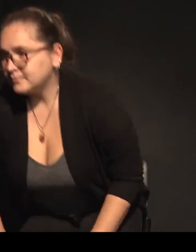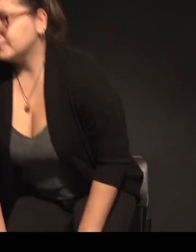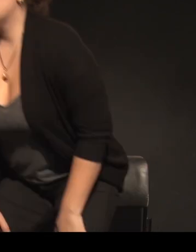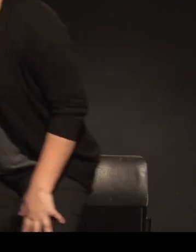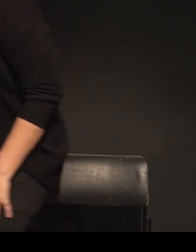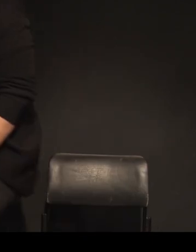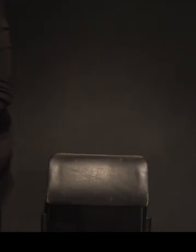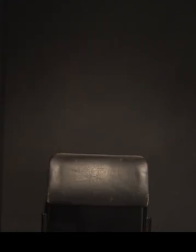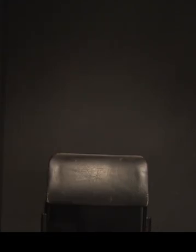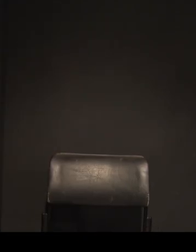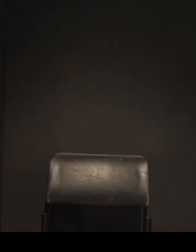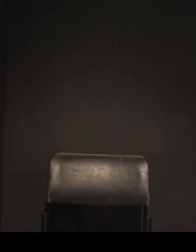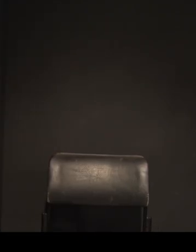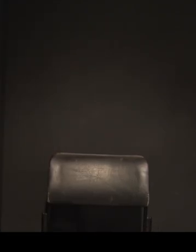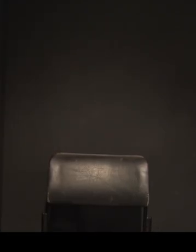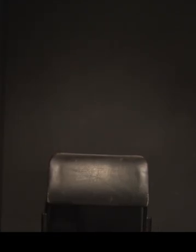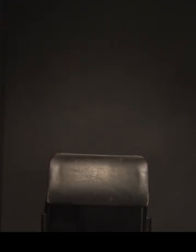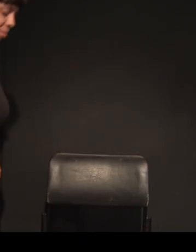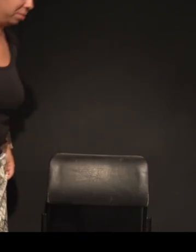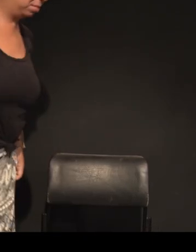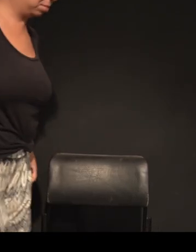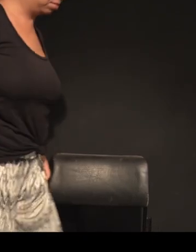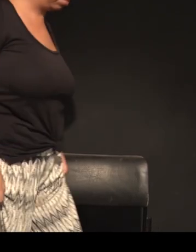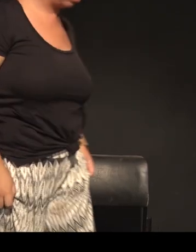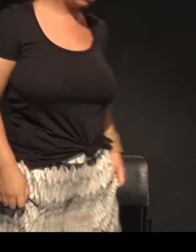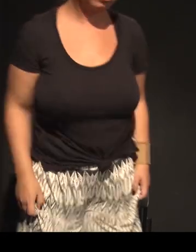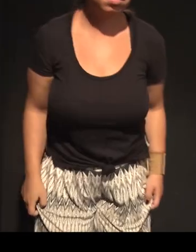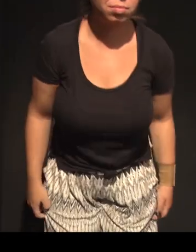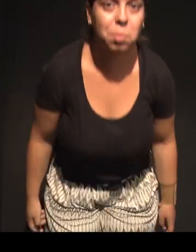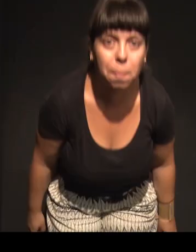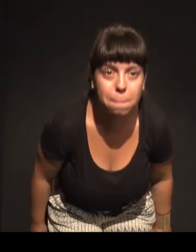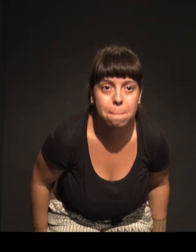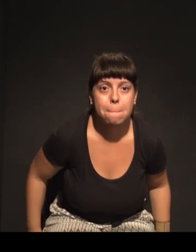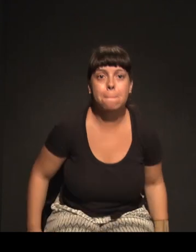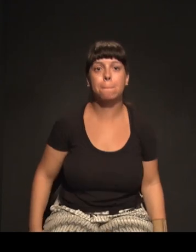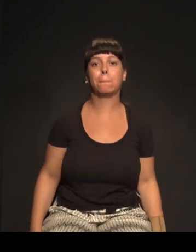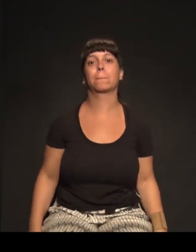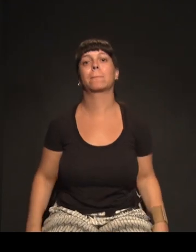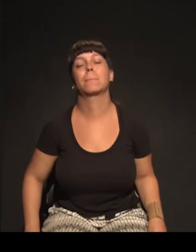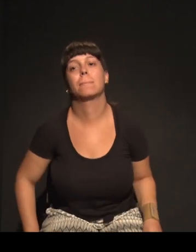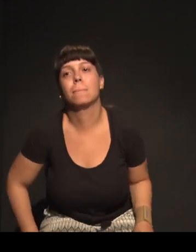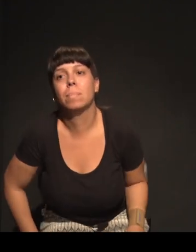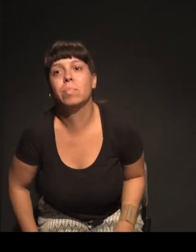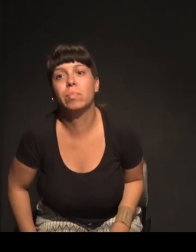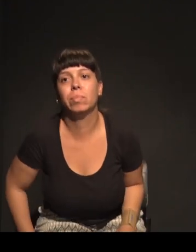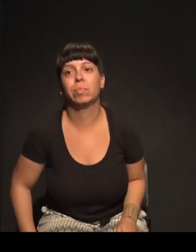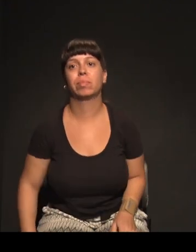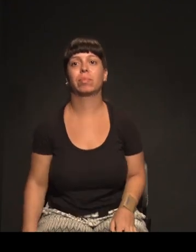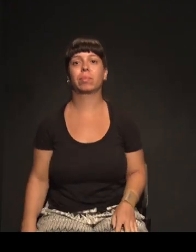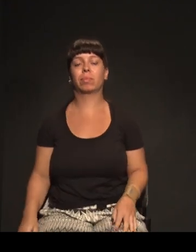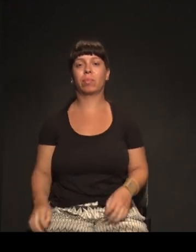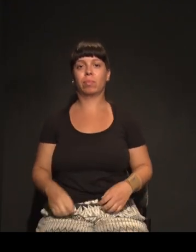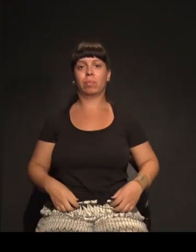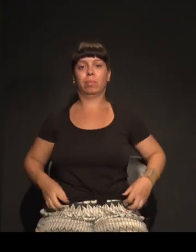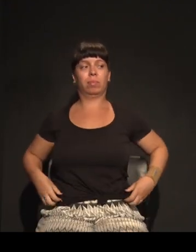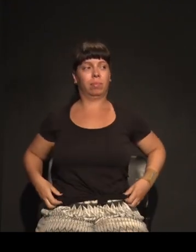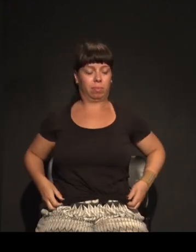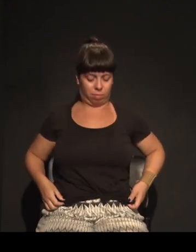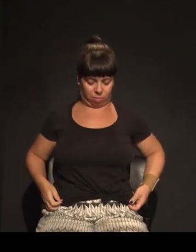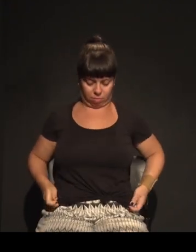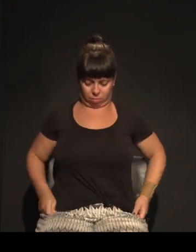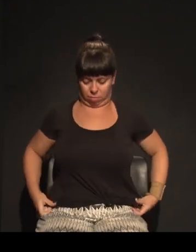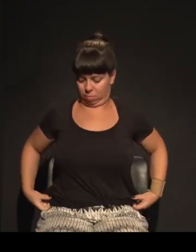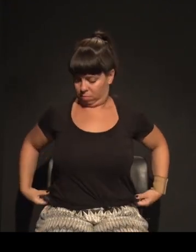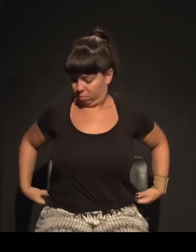de macapá ap mali vai a de maca cima e